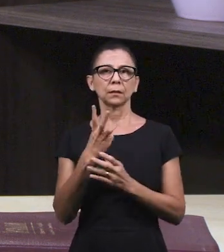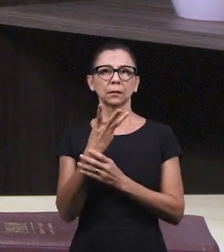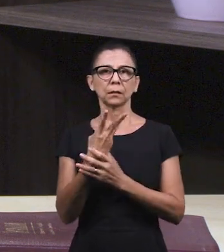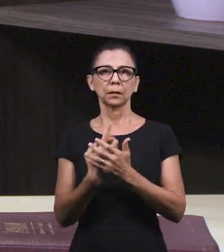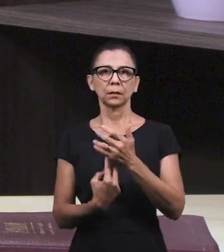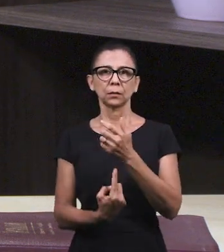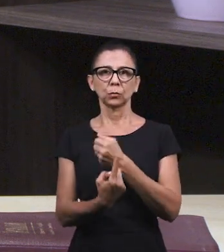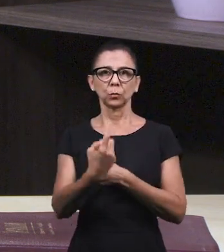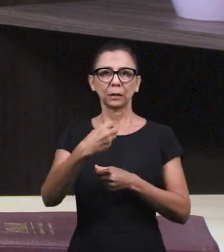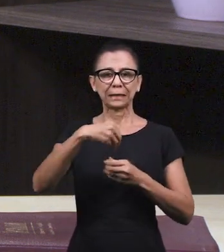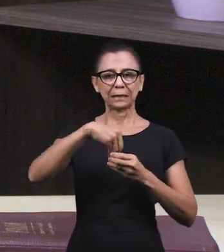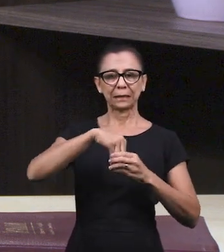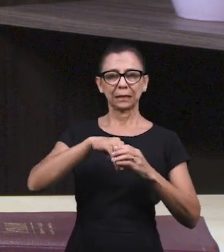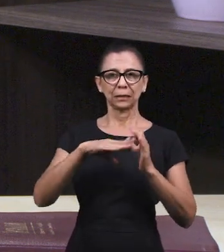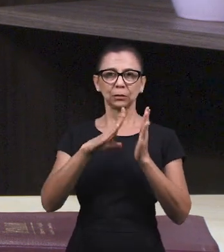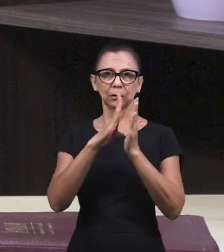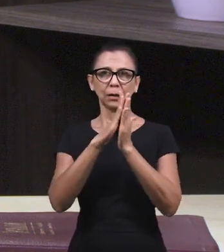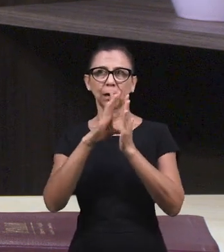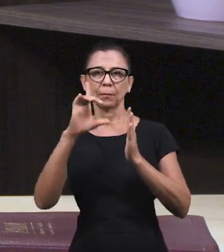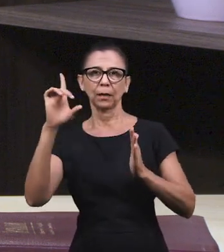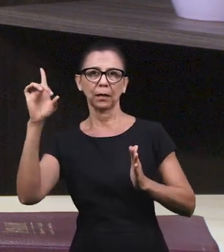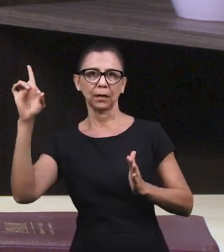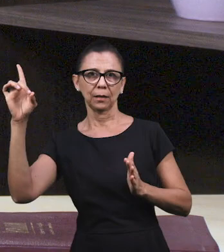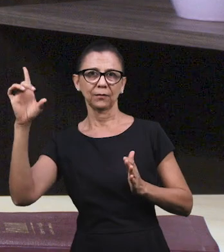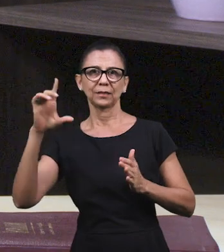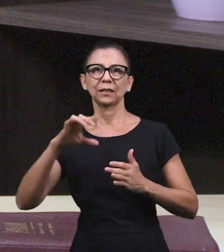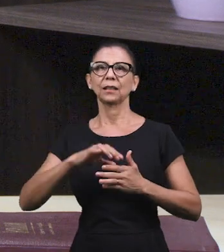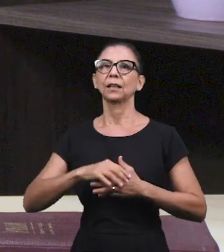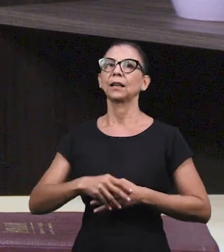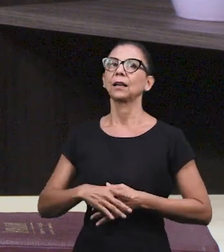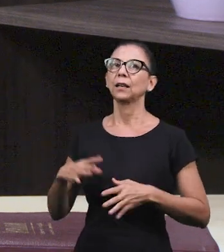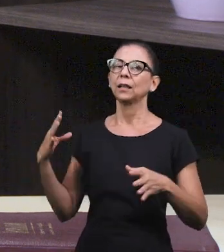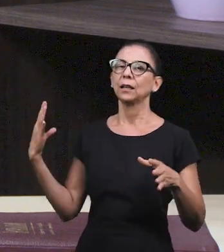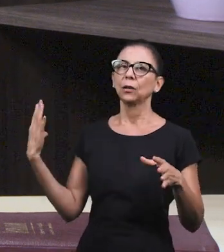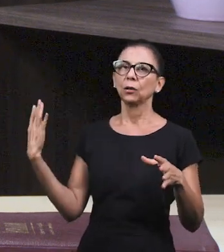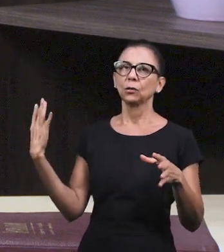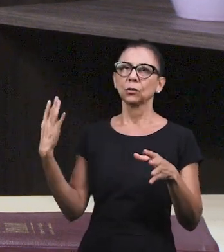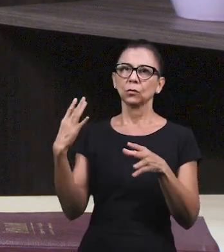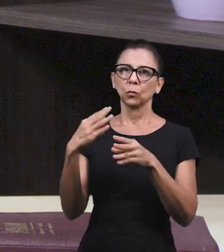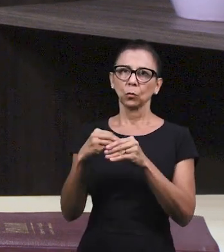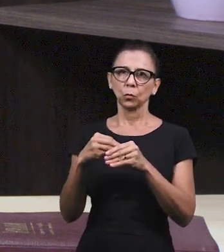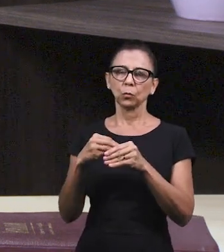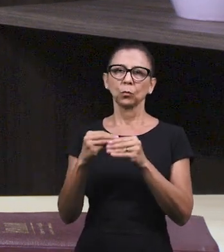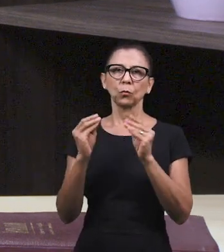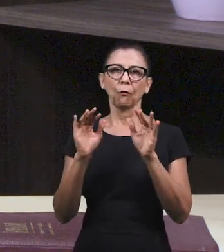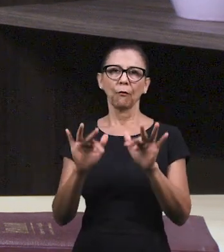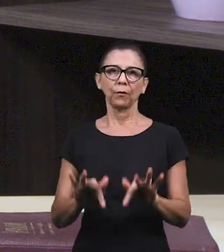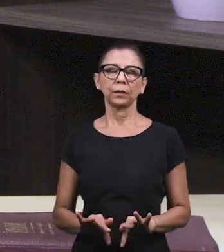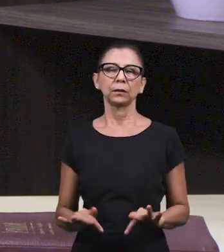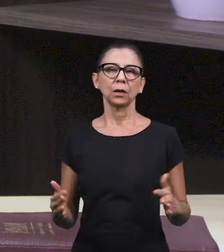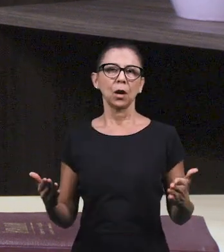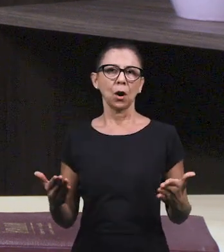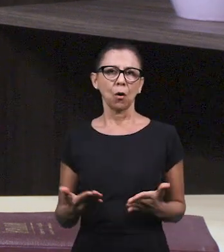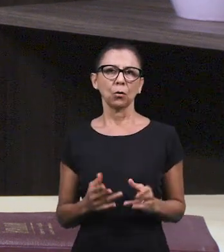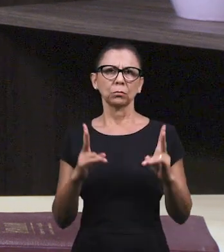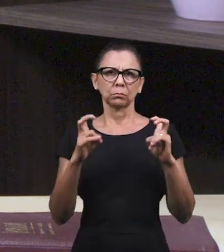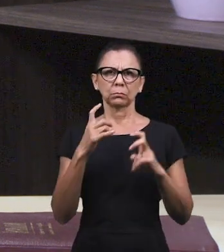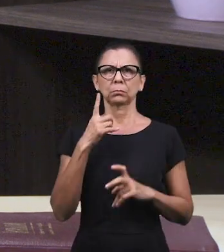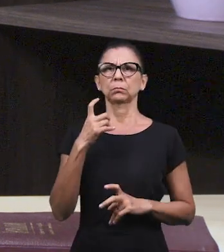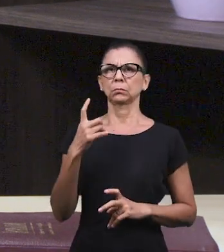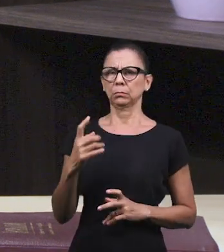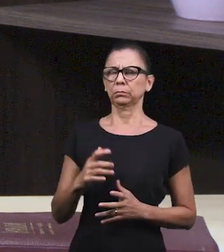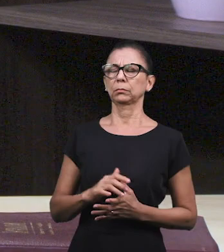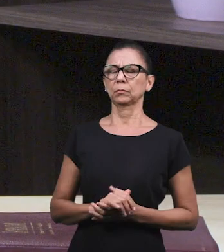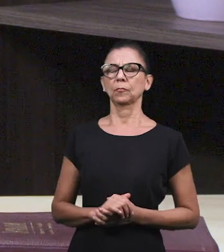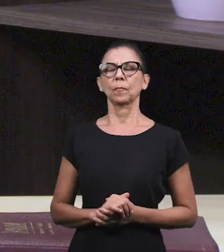A Trindade nas Escrituras. Estamos para concluir hoje esse tema, que é um tema, como todos os outros, muito interessante